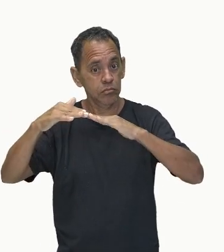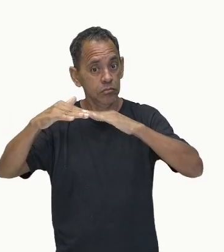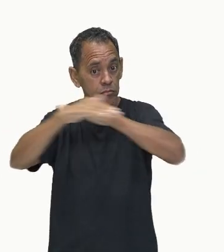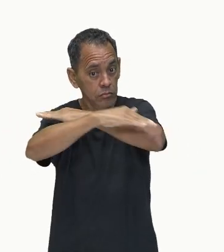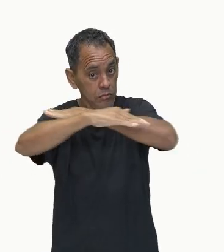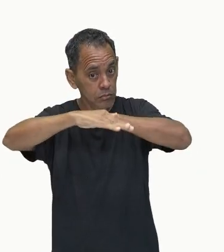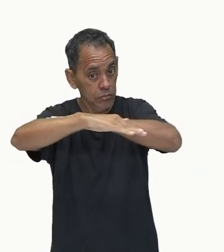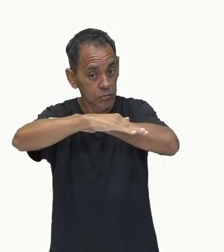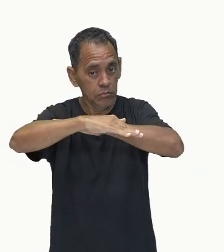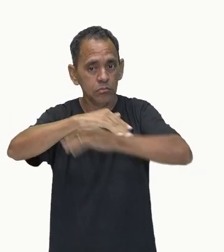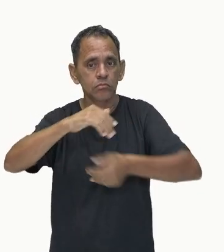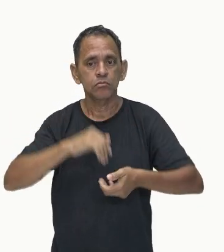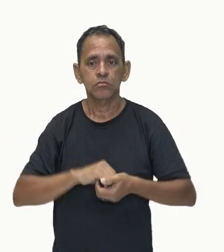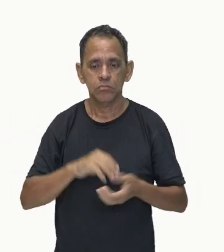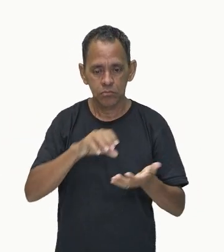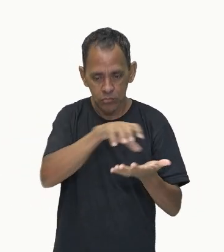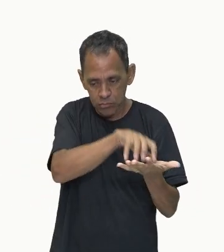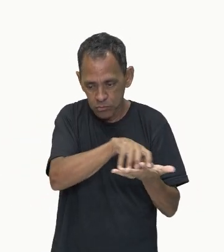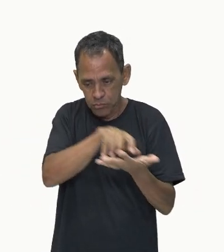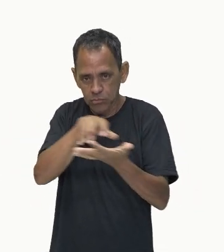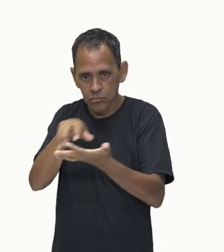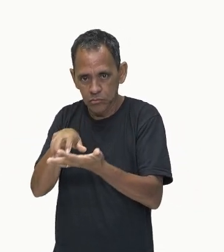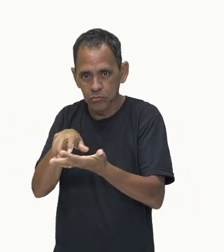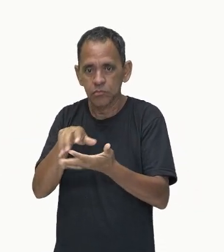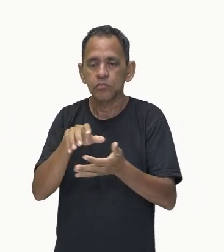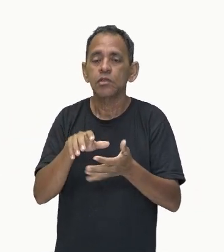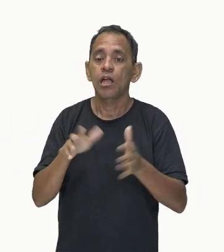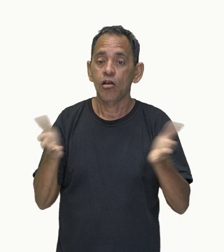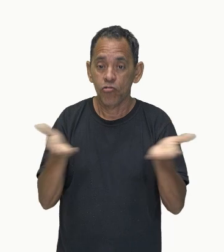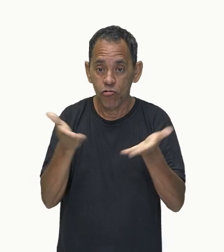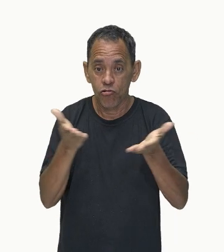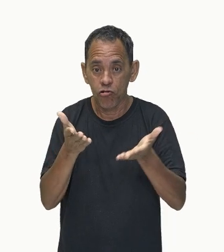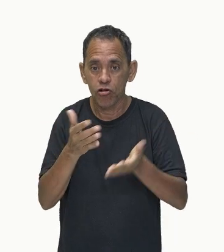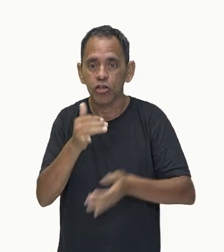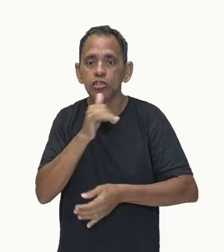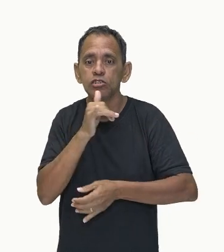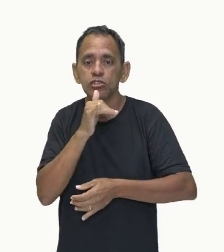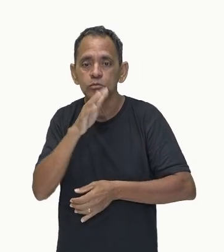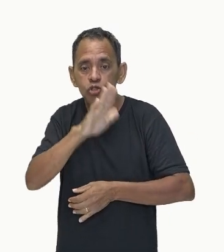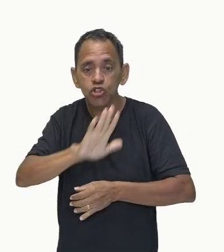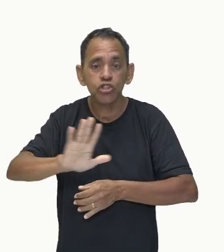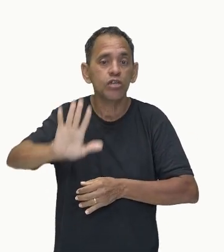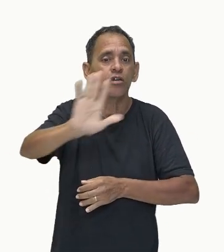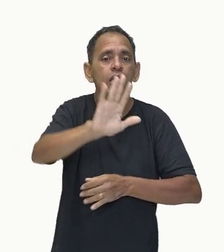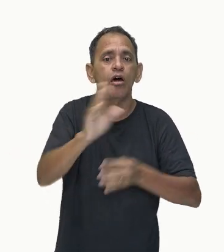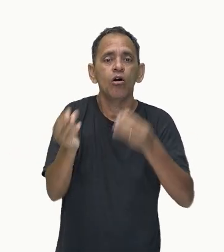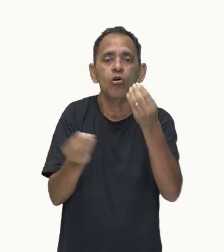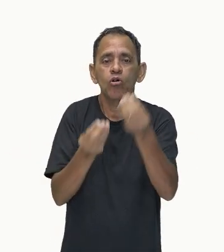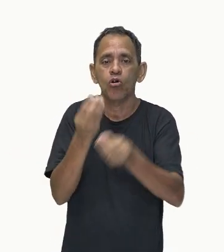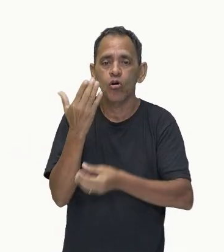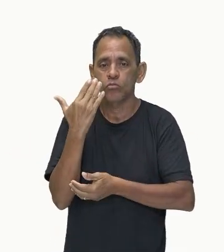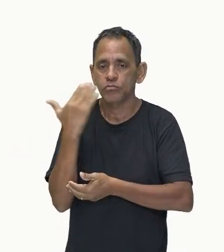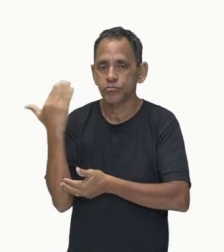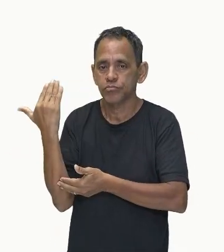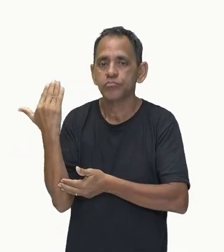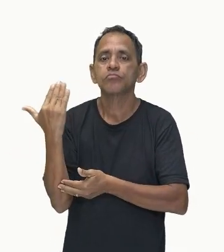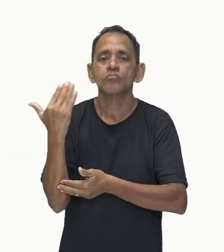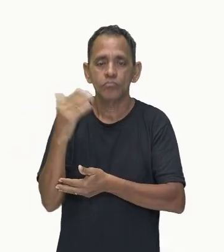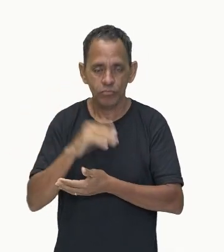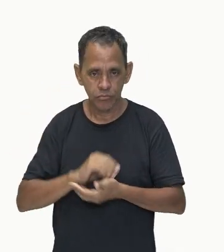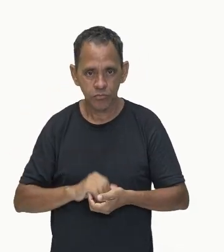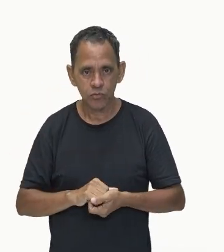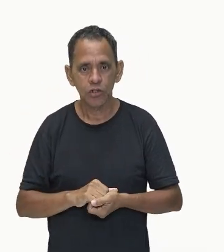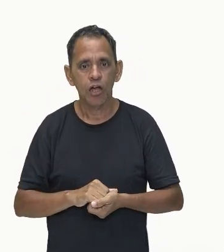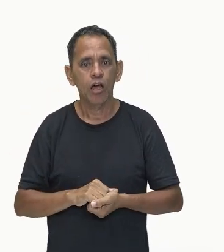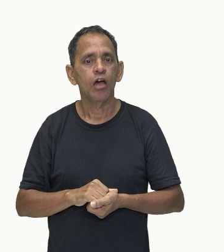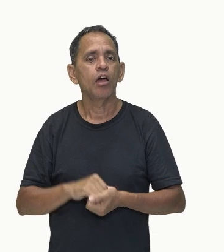genérico. Vamos para o caso de o trabalho realizado por uma força qualquer.